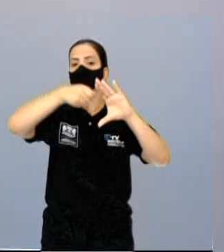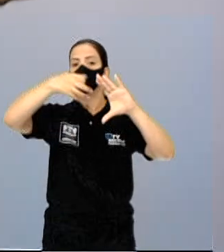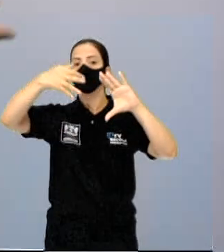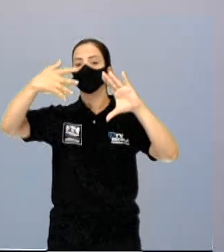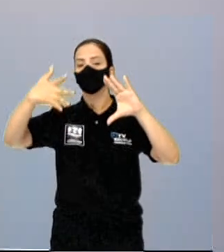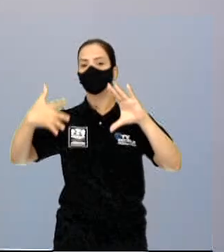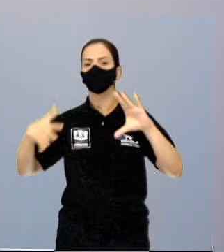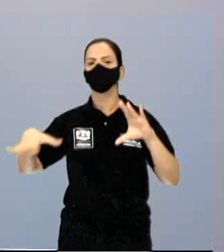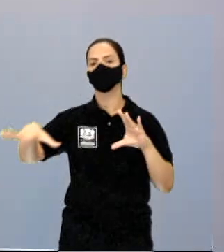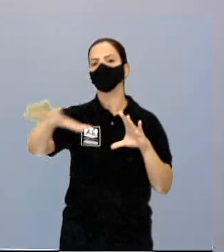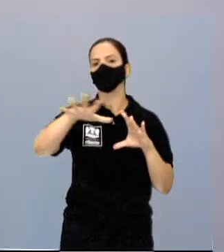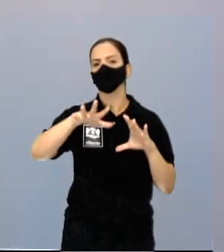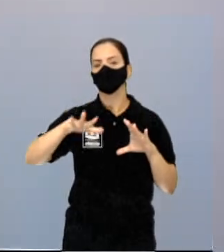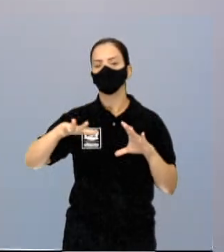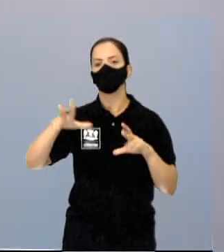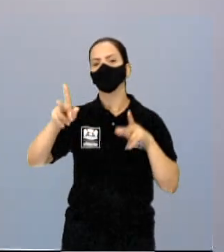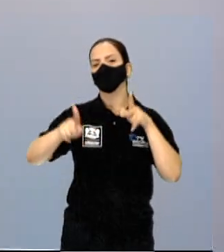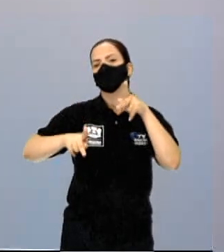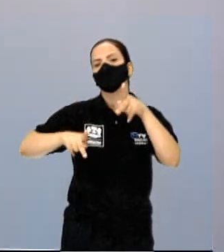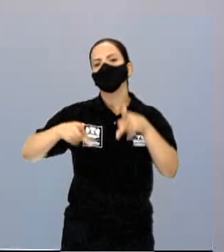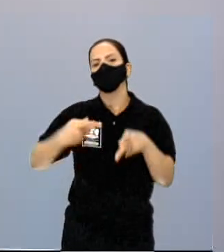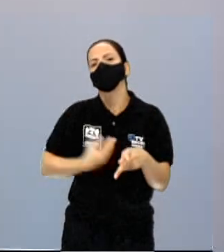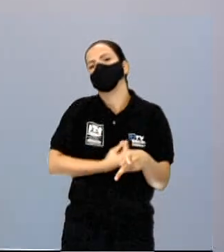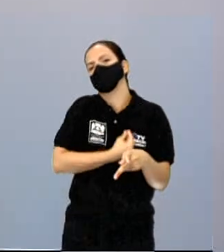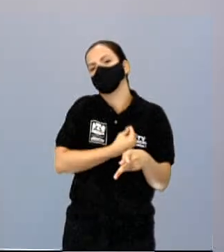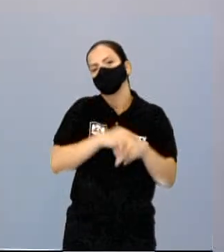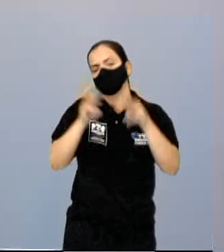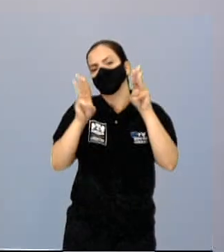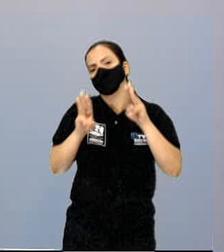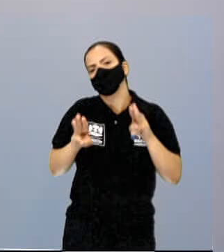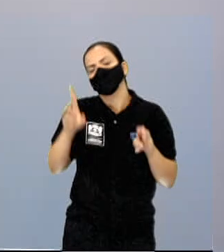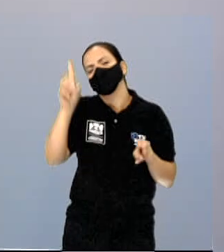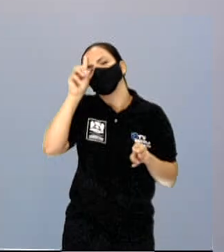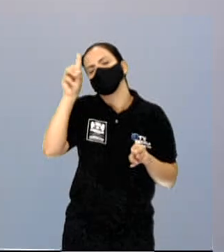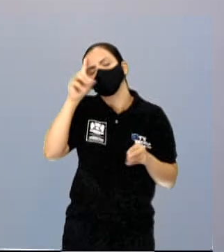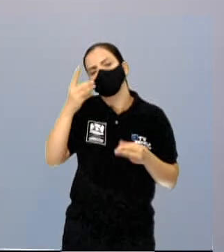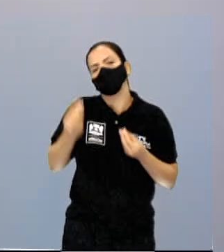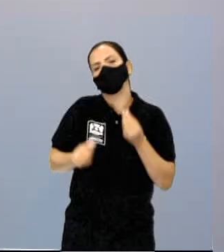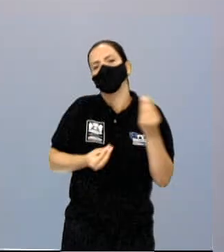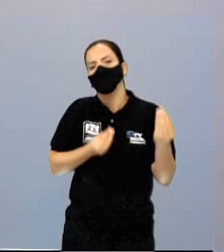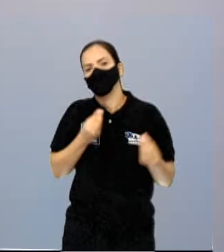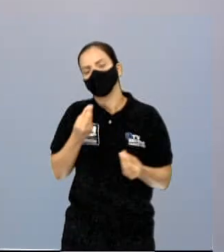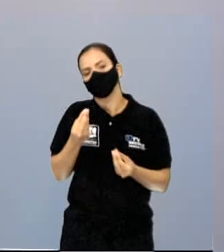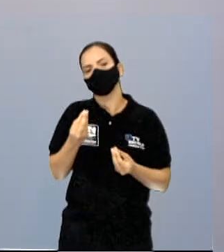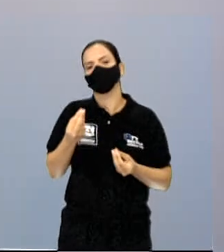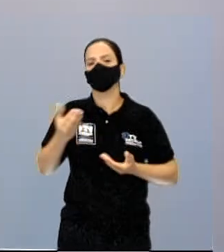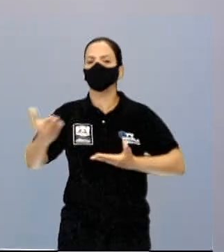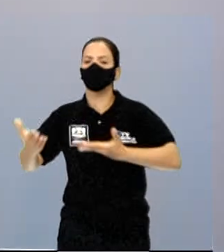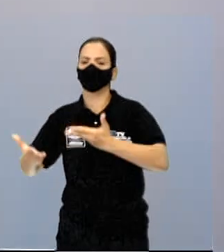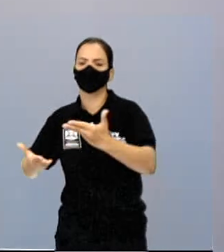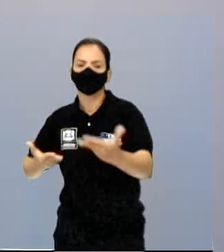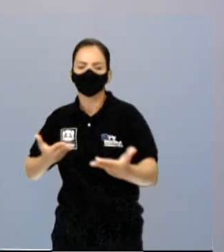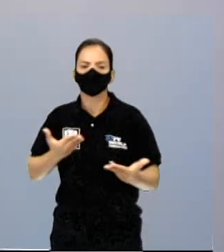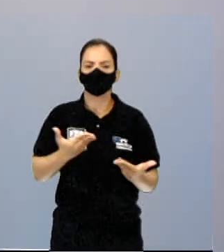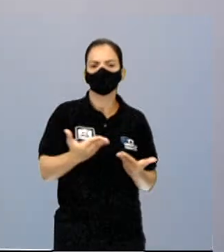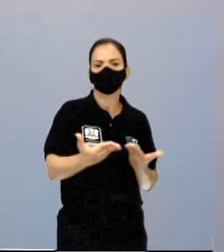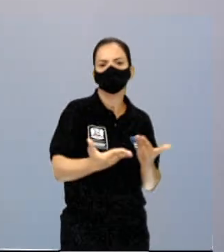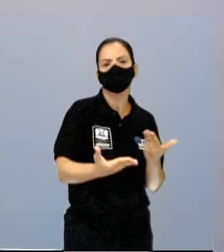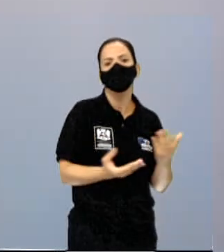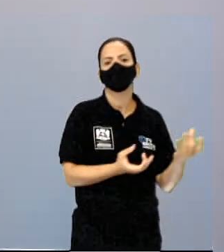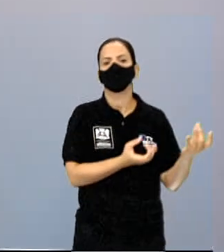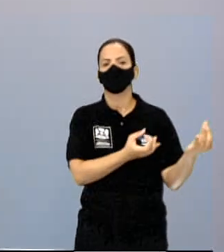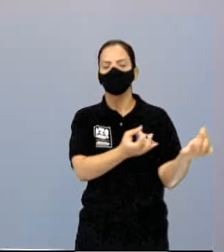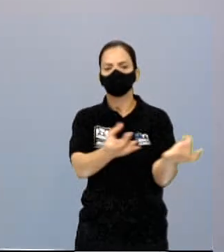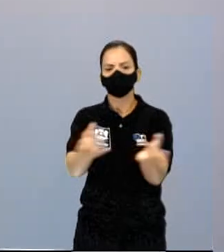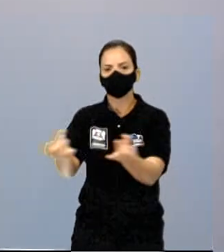características gerais desses povos. Como é que era o dia a dia deles, Como é que eles se relacionavam, como eram as relações